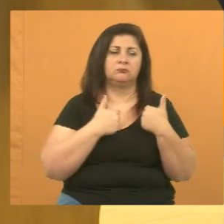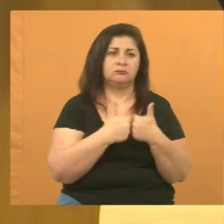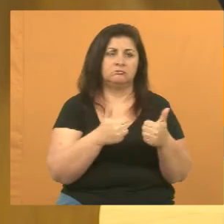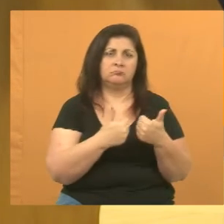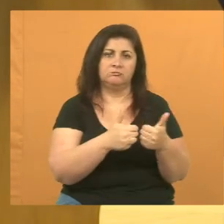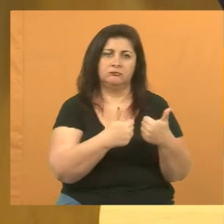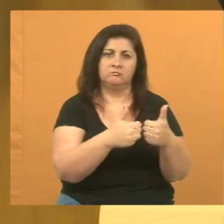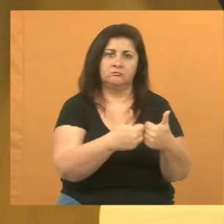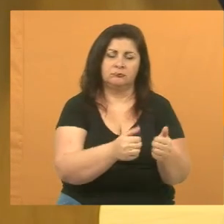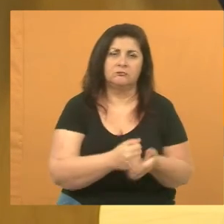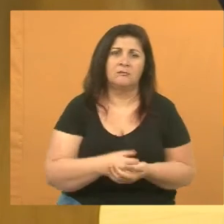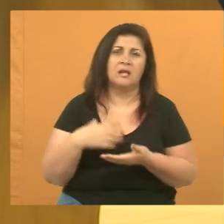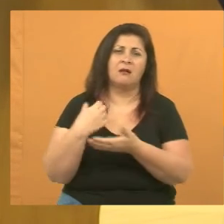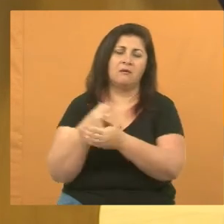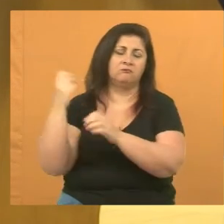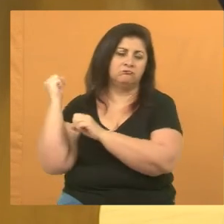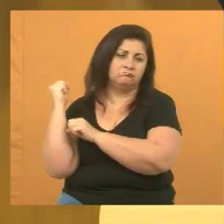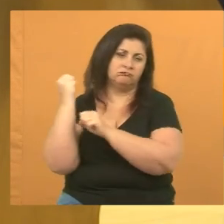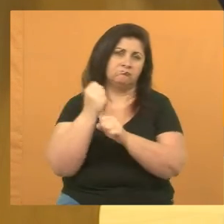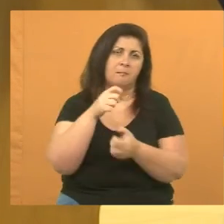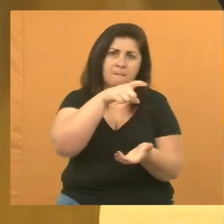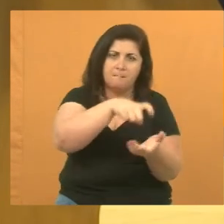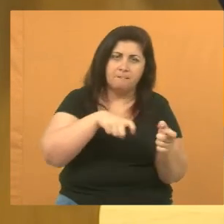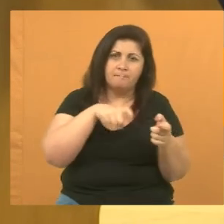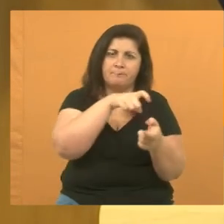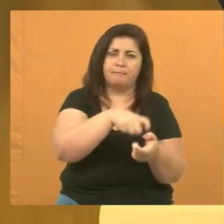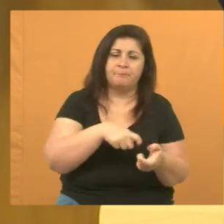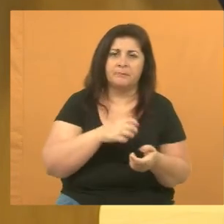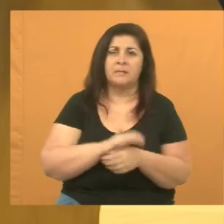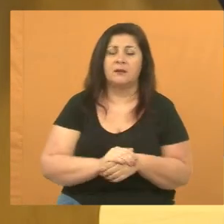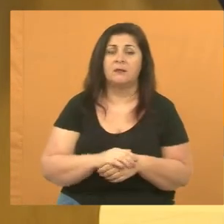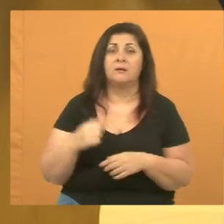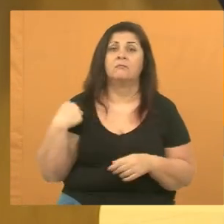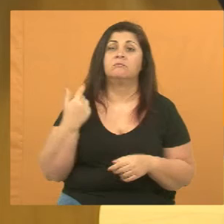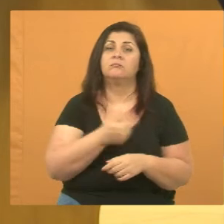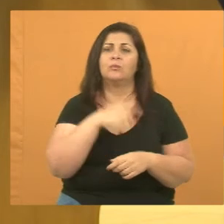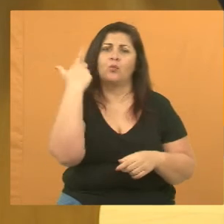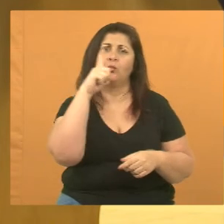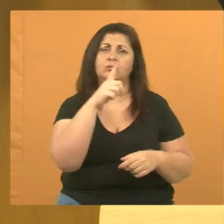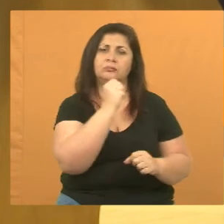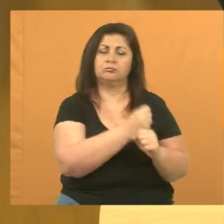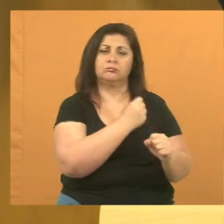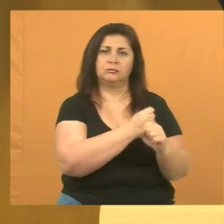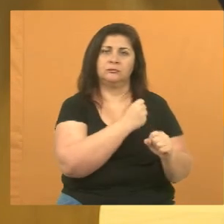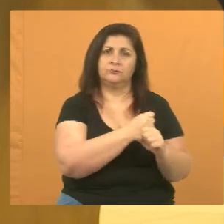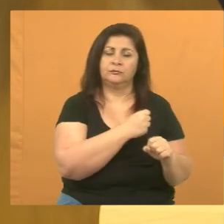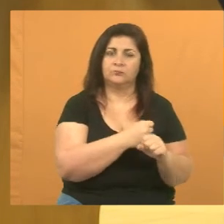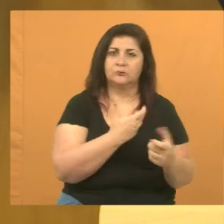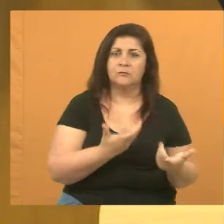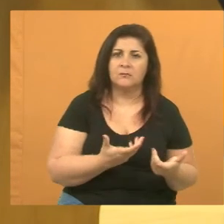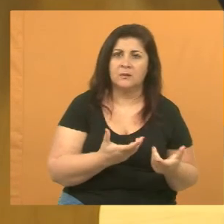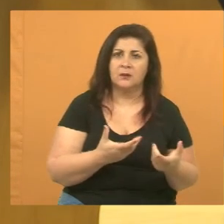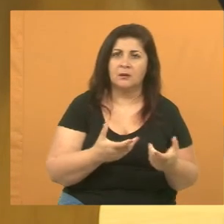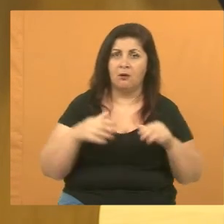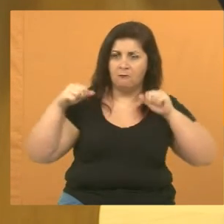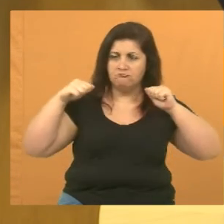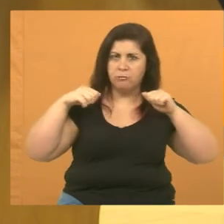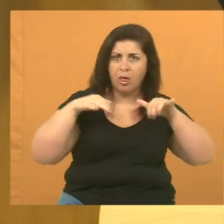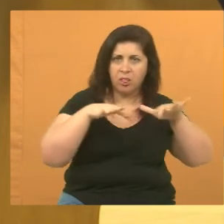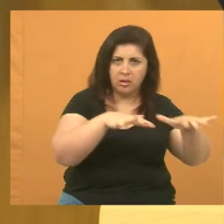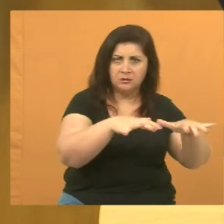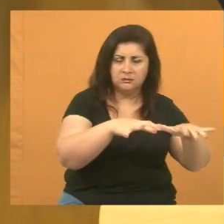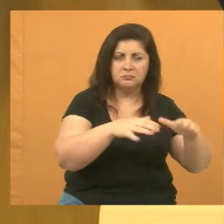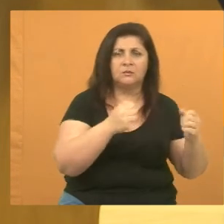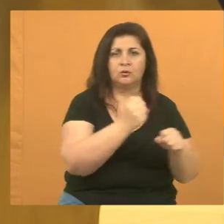ônibus, levávamos a enxada, a pá, para que a gente pudesse construir, mediante mutirão, a nossa